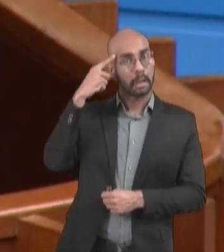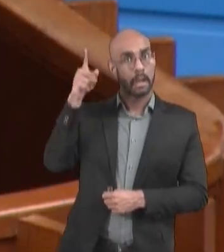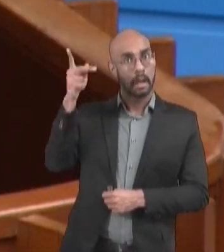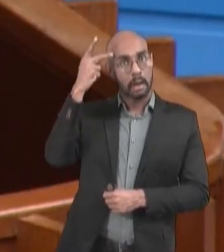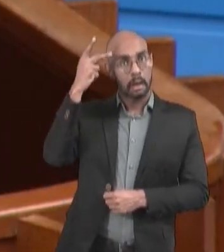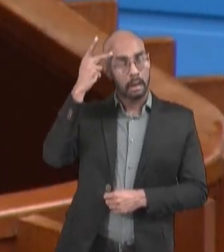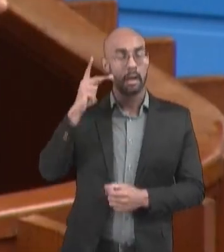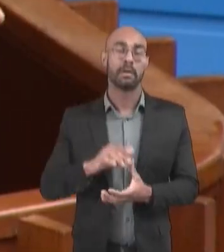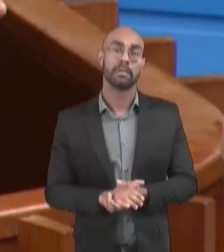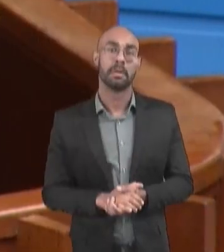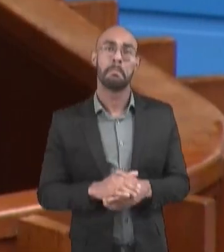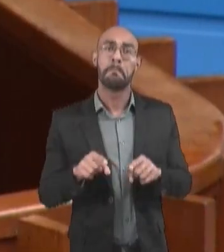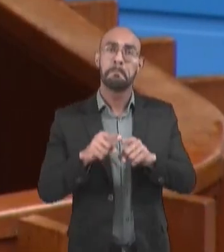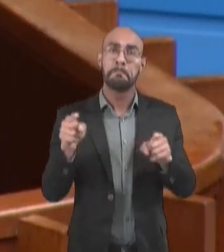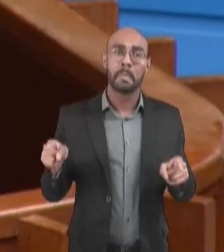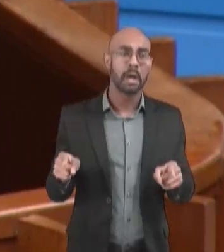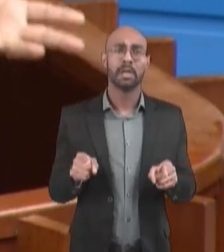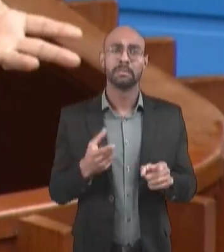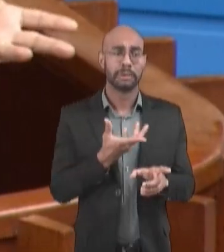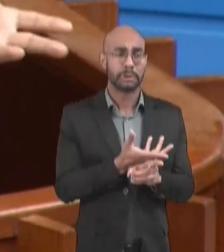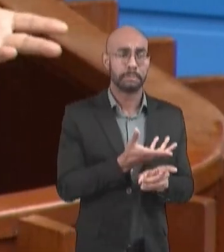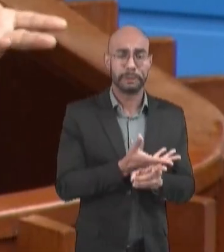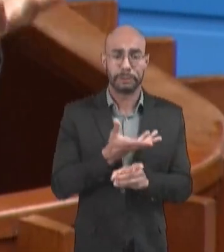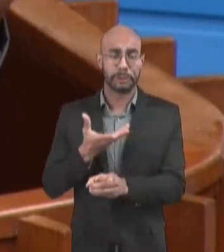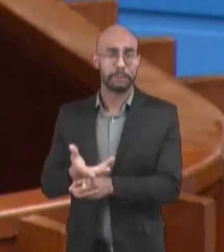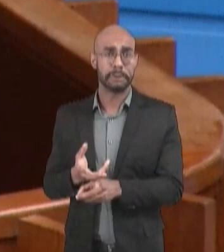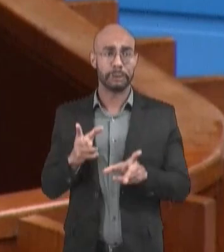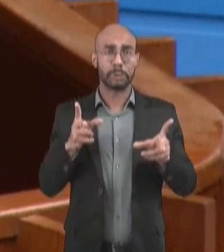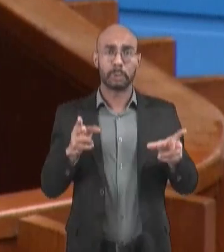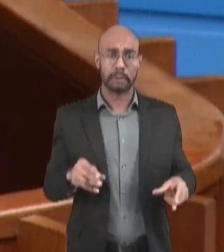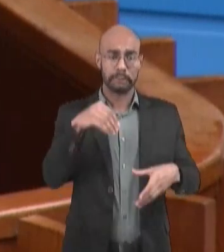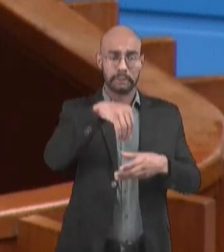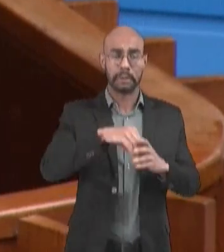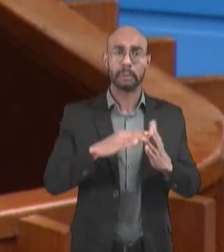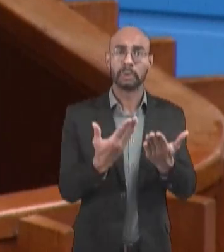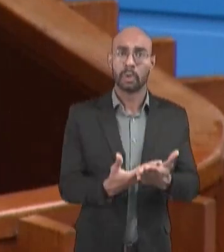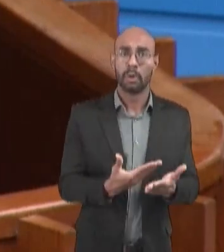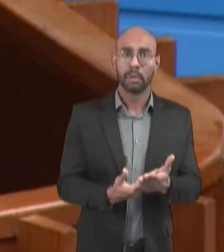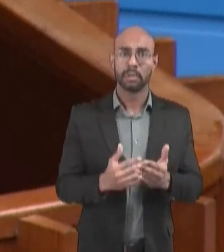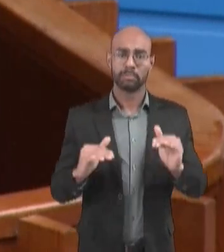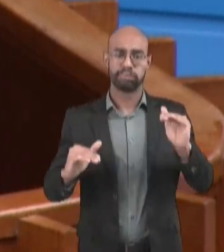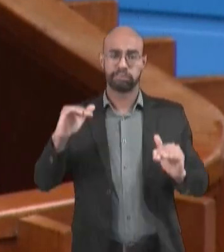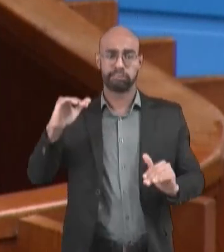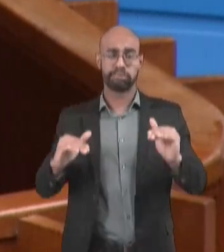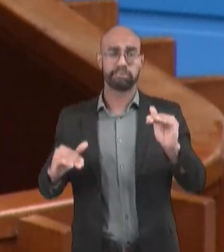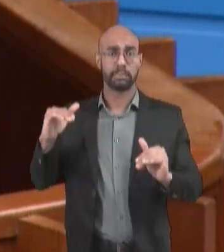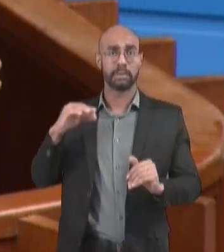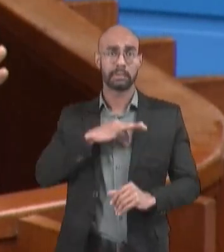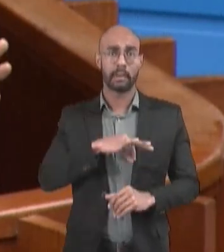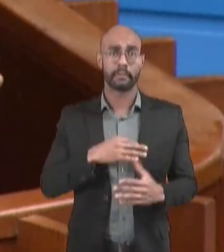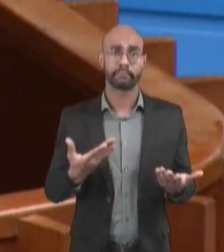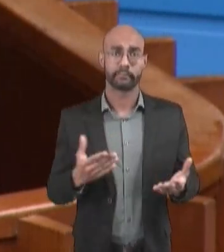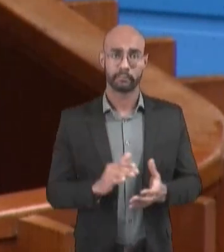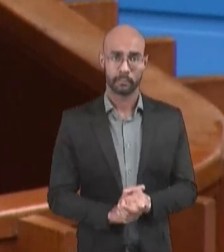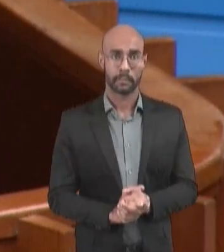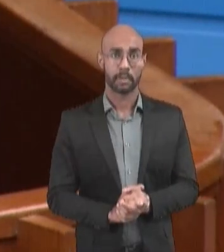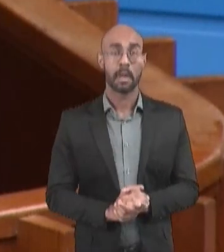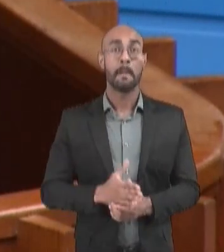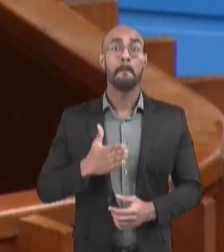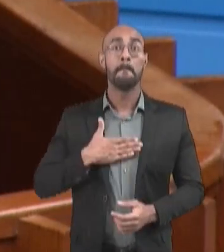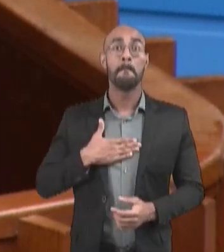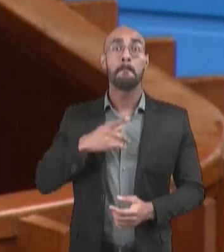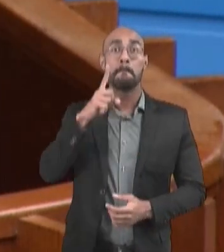teto, com a mesma disciplina, com a mesma carga horária e tem essa defasagem. E esse não é um assunto novo. A minha